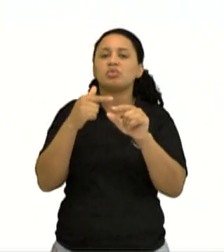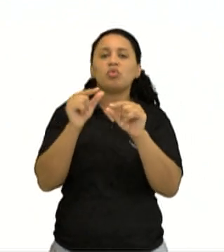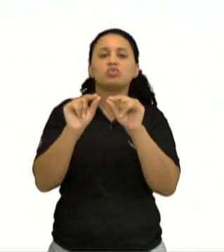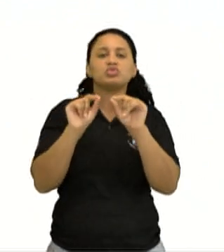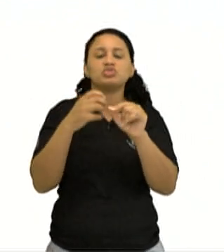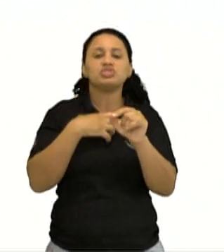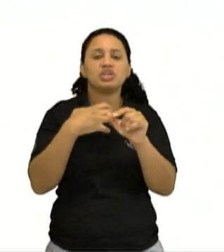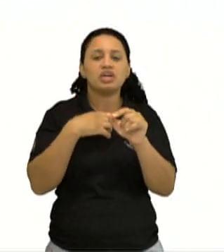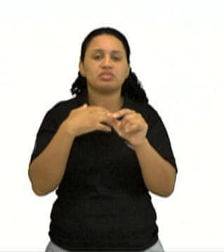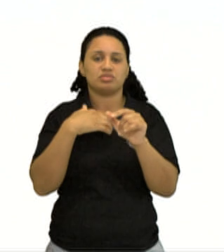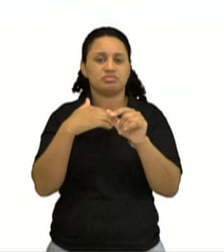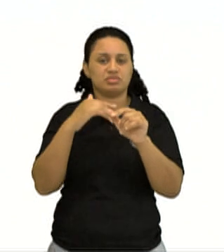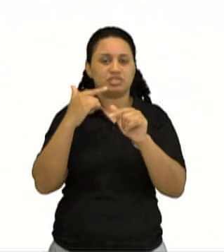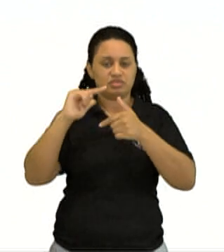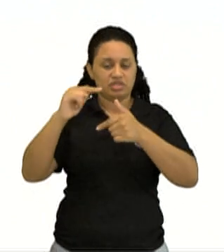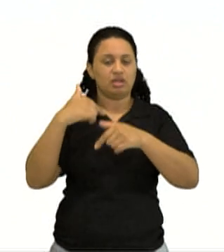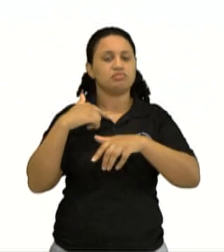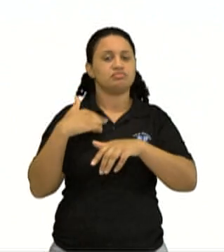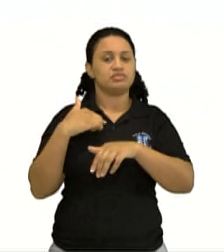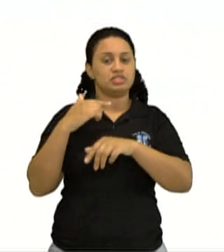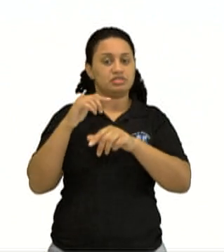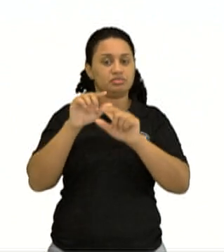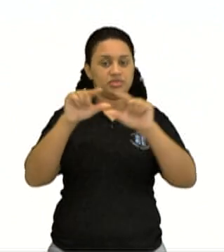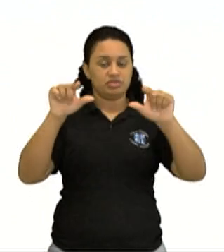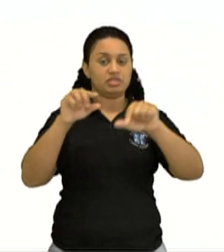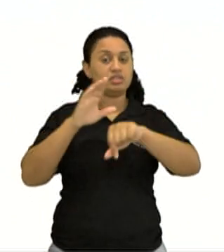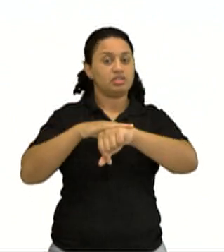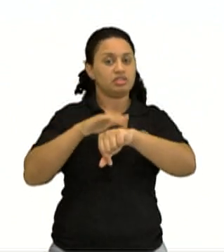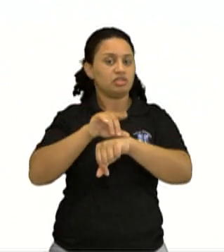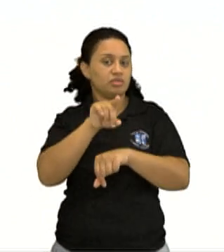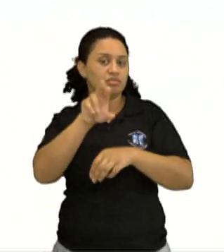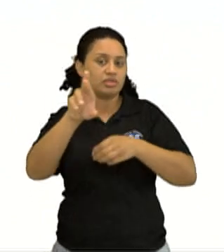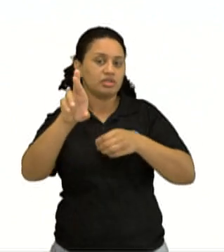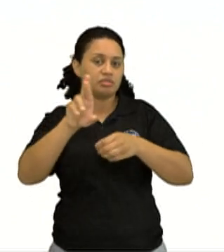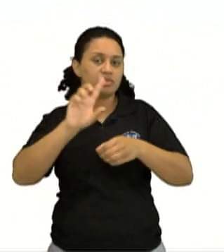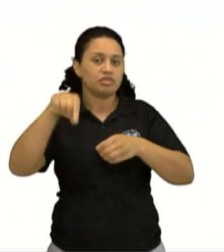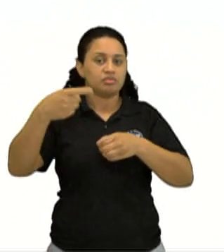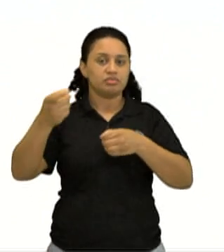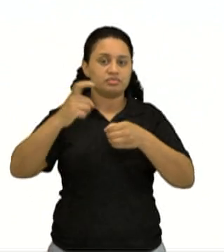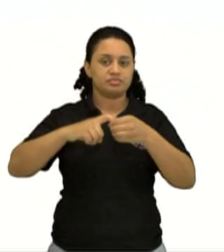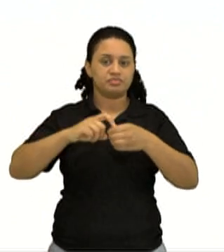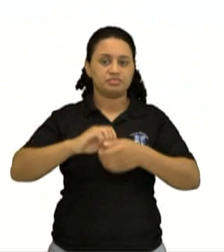de Medida. Eu vou dar um tempinho para vocês resolverem e daqui a pouco a gente volta aqui.